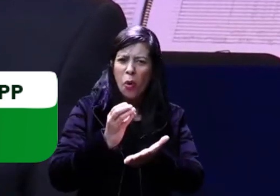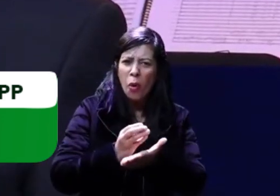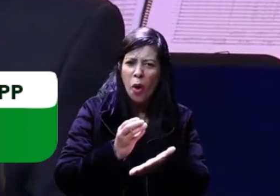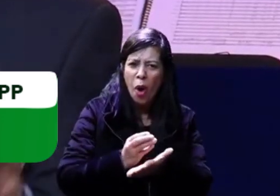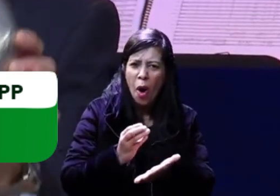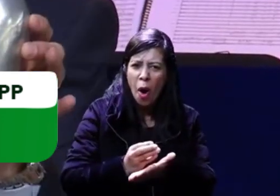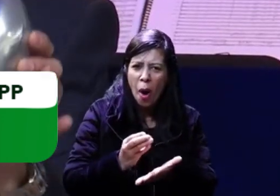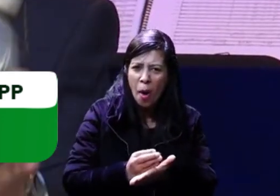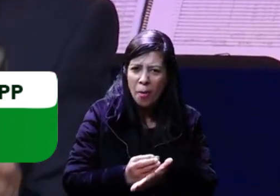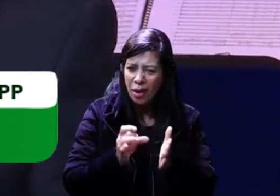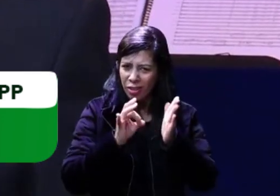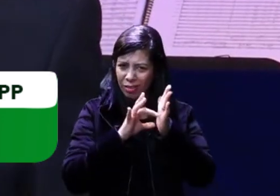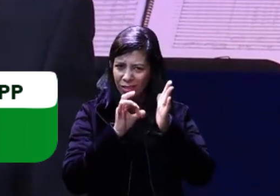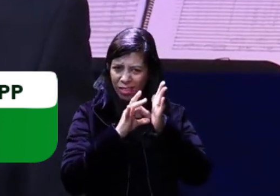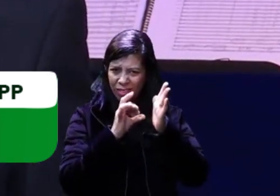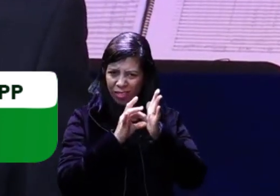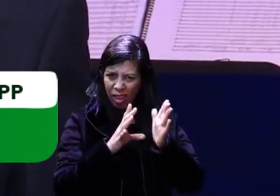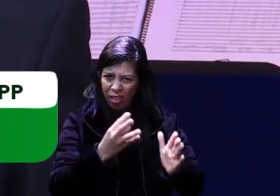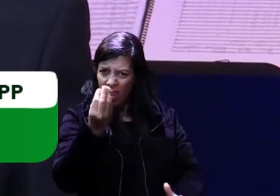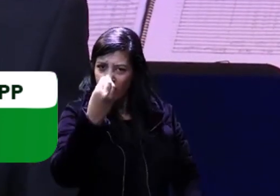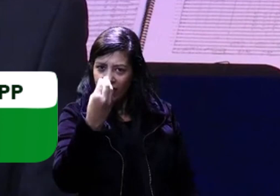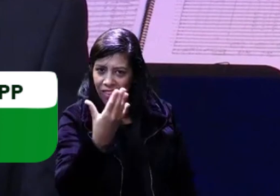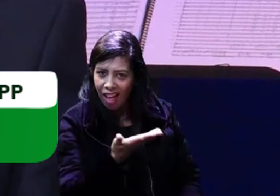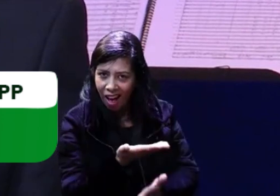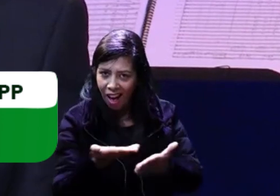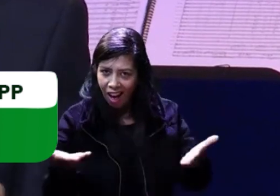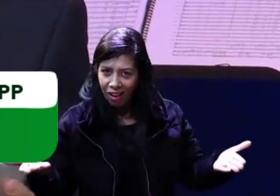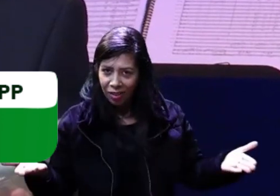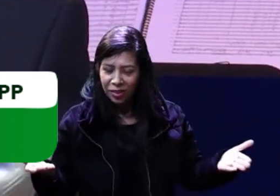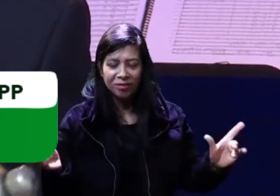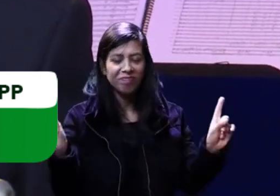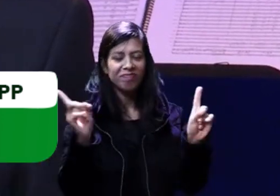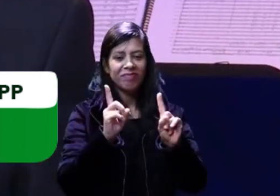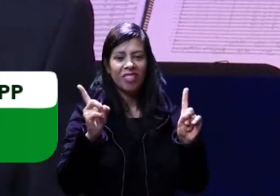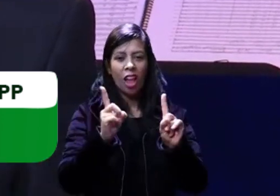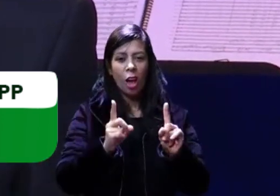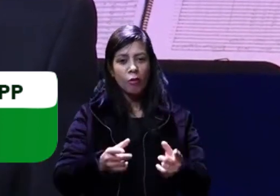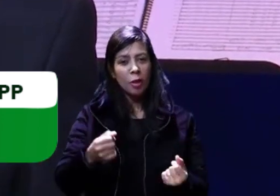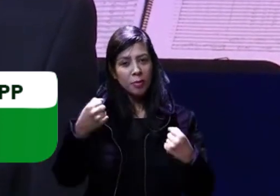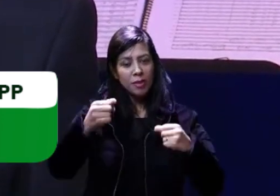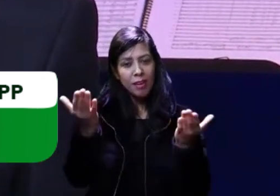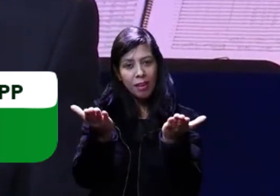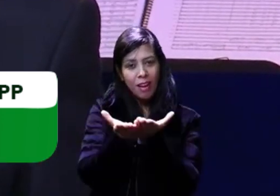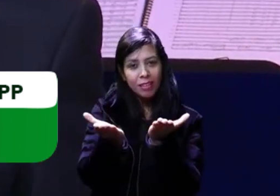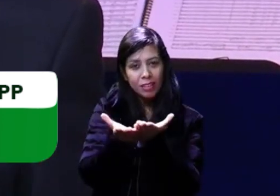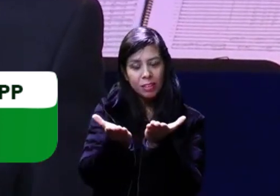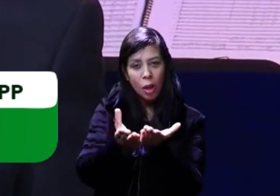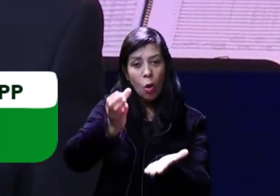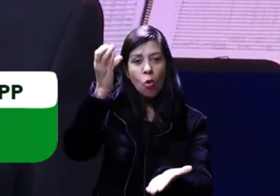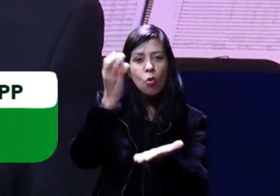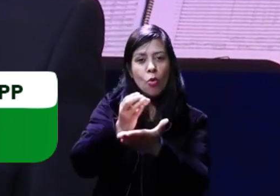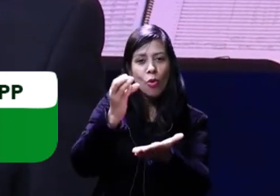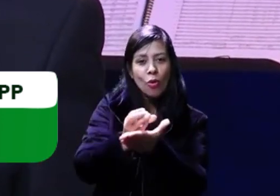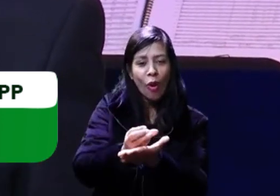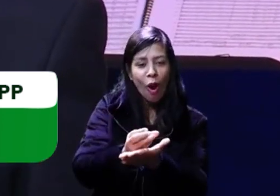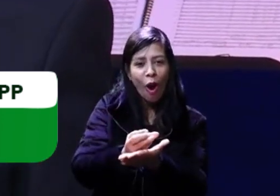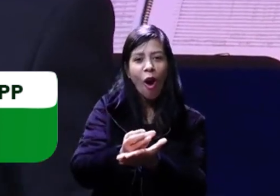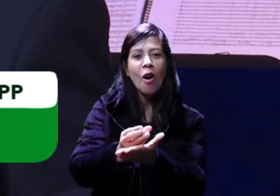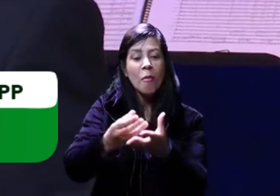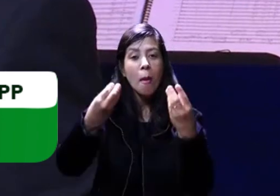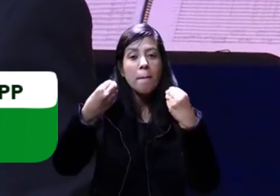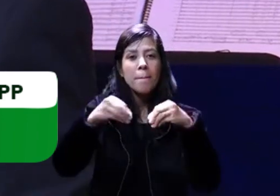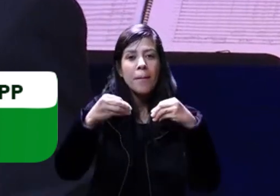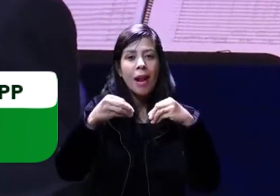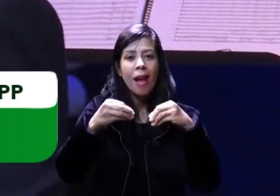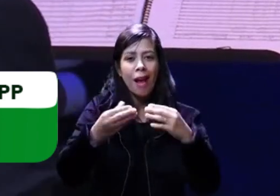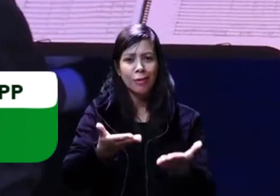Só copo de cristal não serve para essa ilustração aqui. Porque se eu fizer assim no copinho de cristal, já foi. Esse aqui,